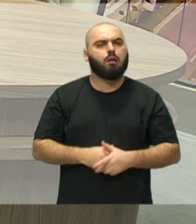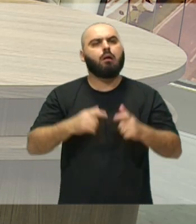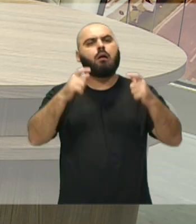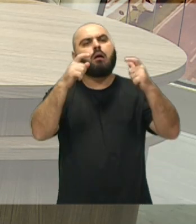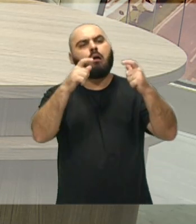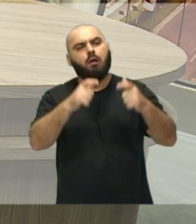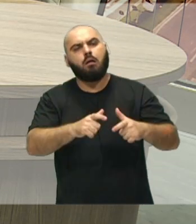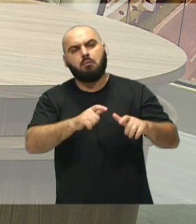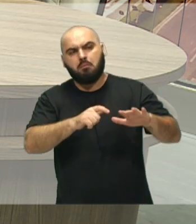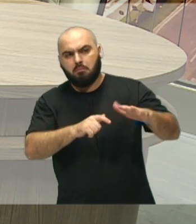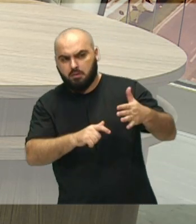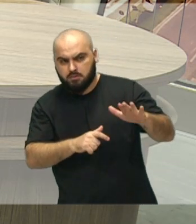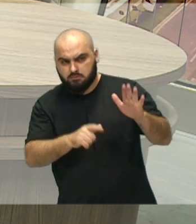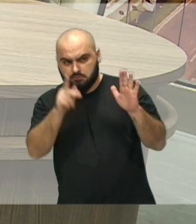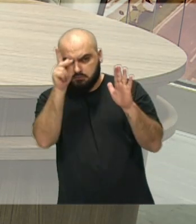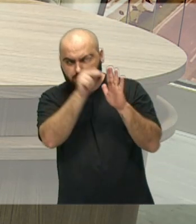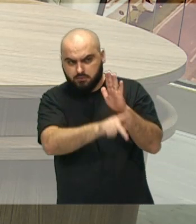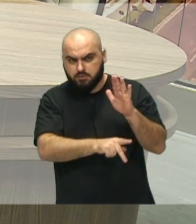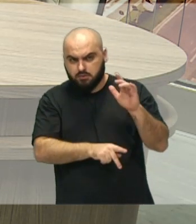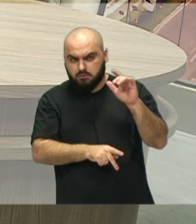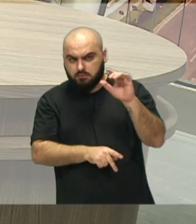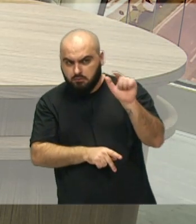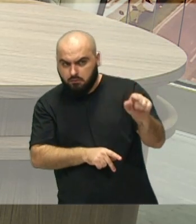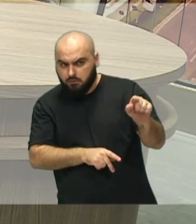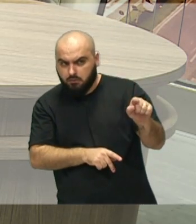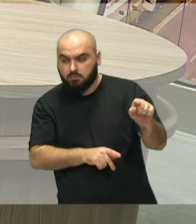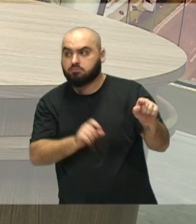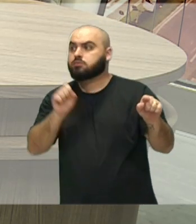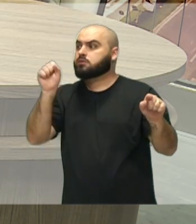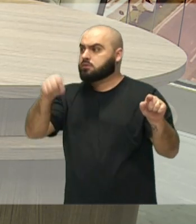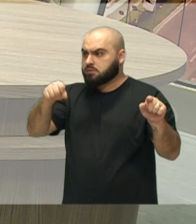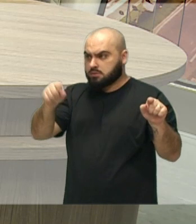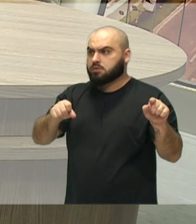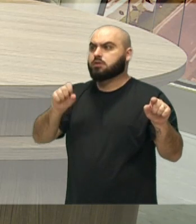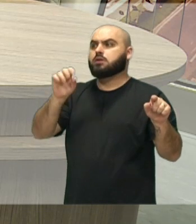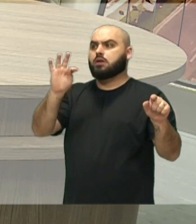de onde fica o Projeto Tamar? Sim, muito próximo do Tamar.